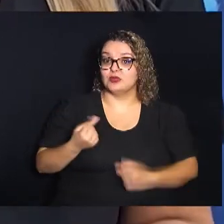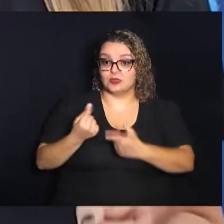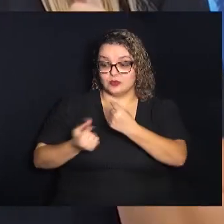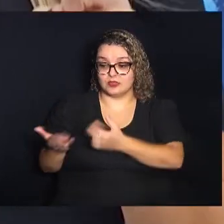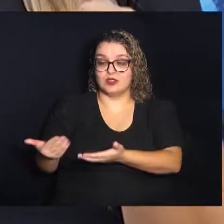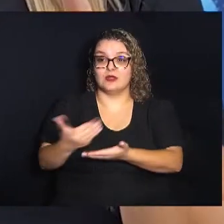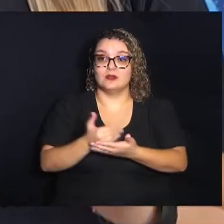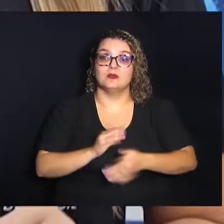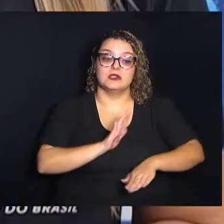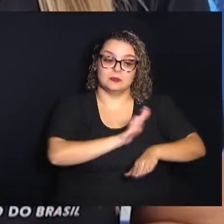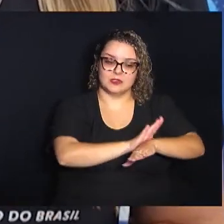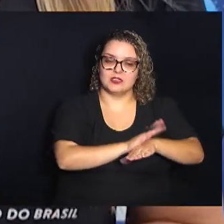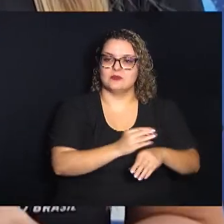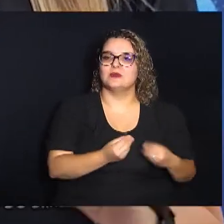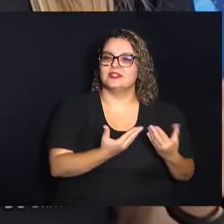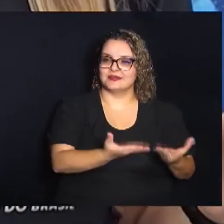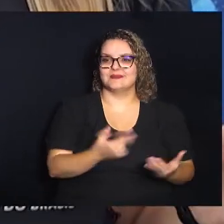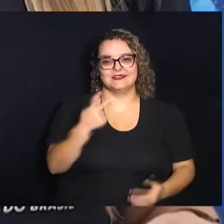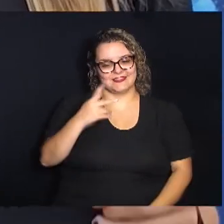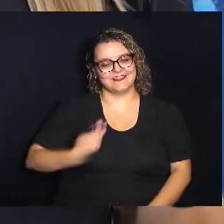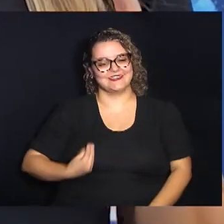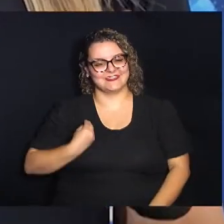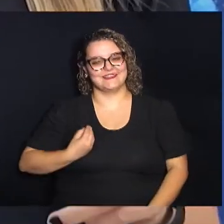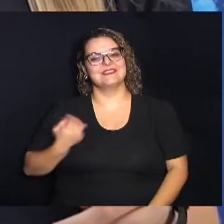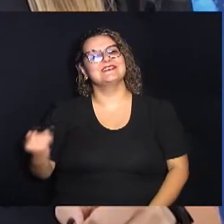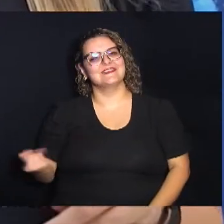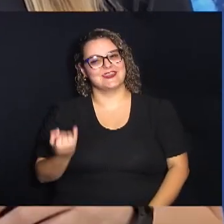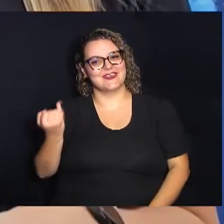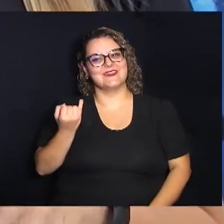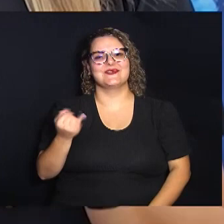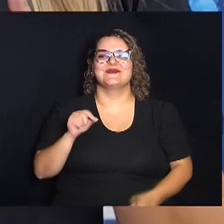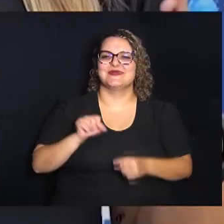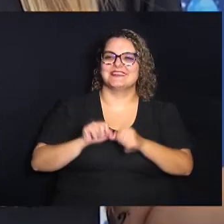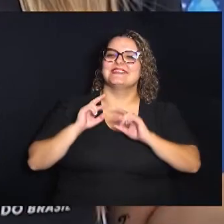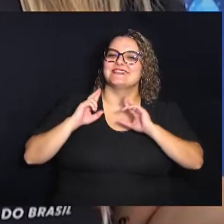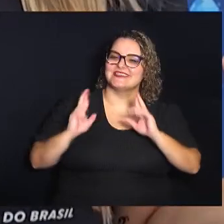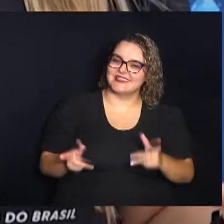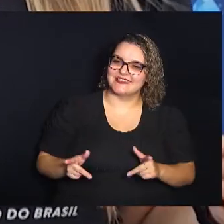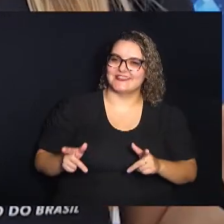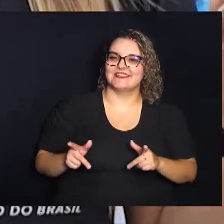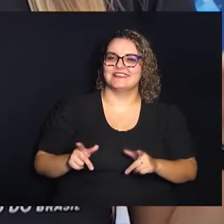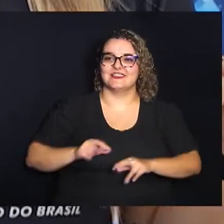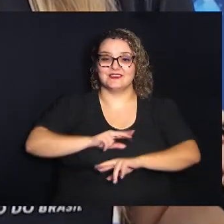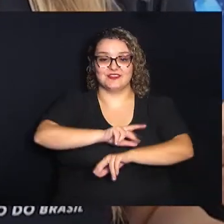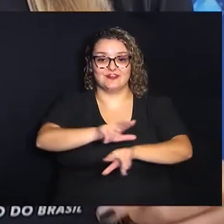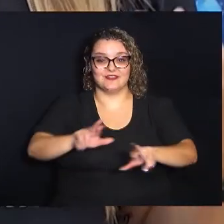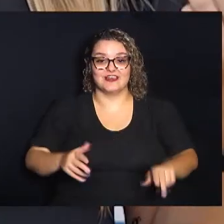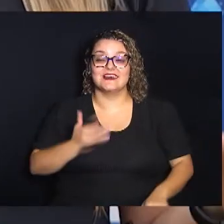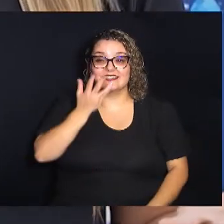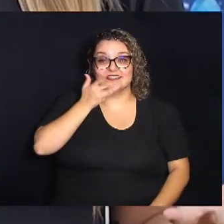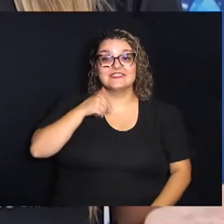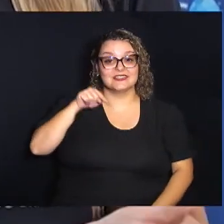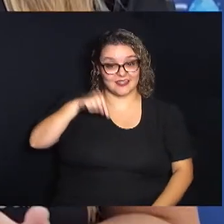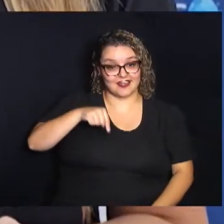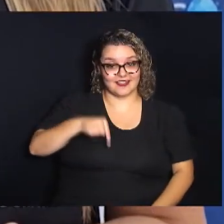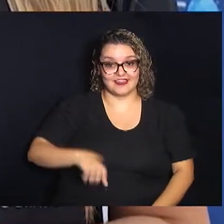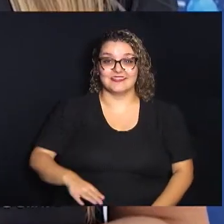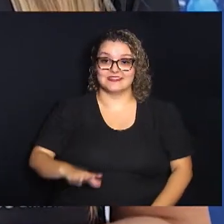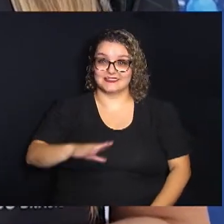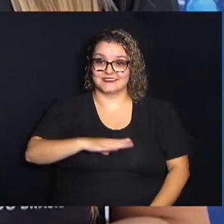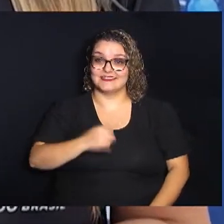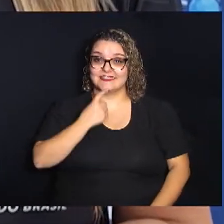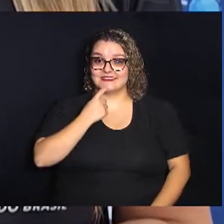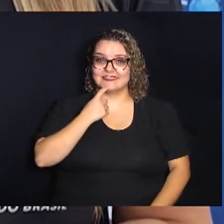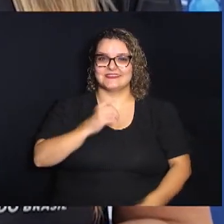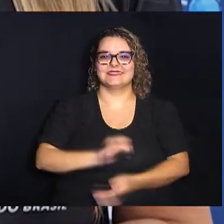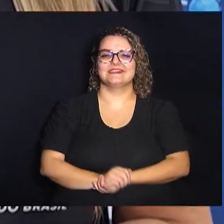prol da casa e a sua presença é mais que essencial para fazer diferença na vida de várias crianças que estão aqui em Campinas em tratamento contra o